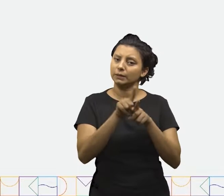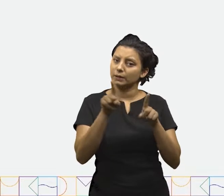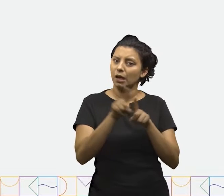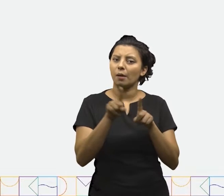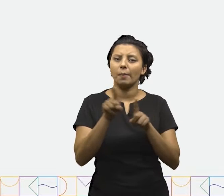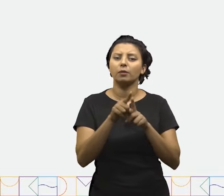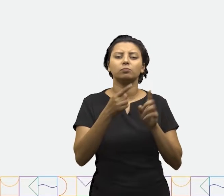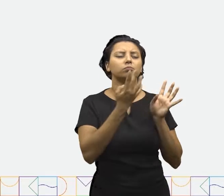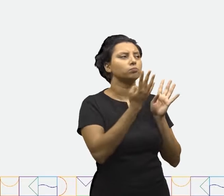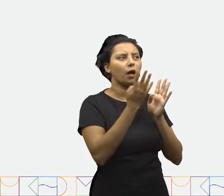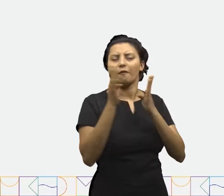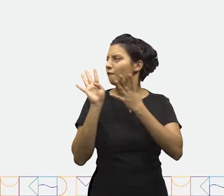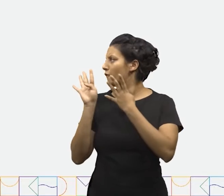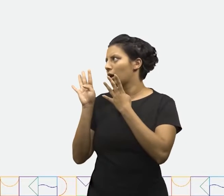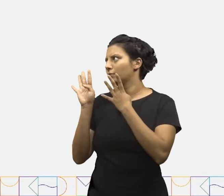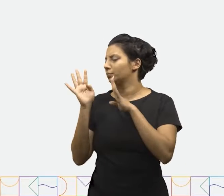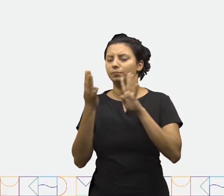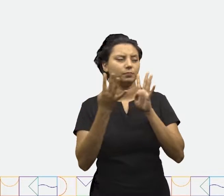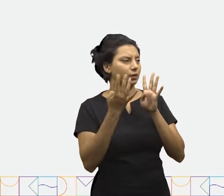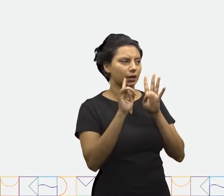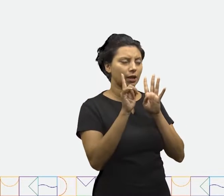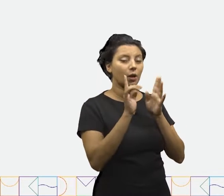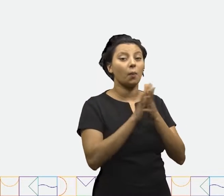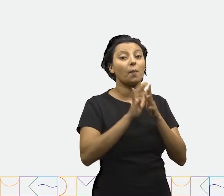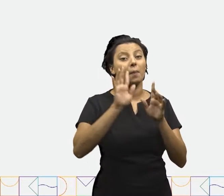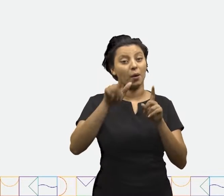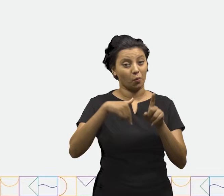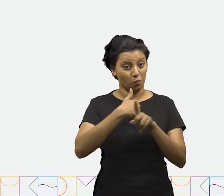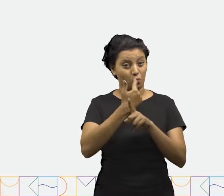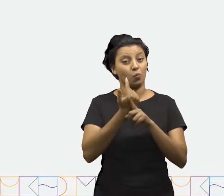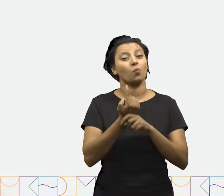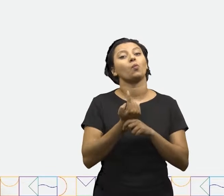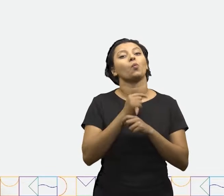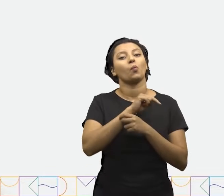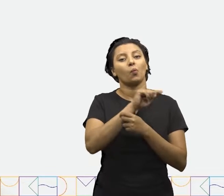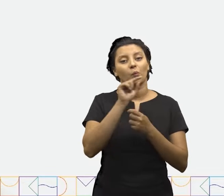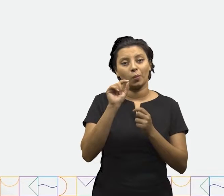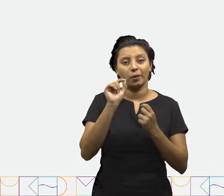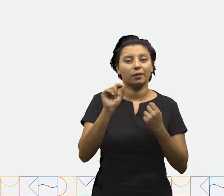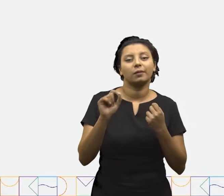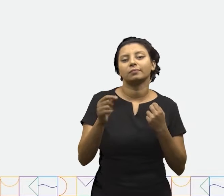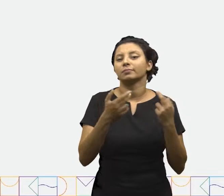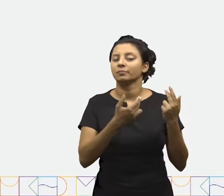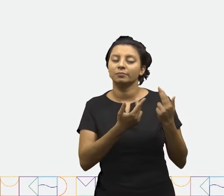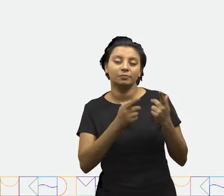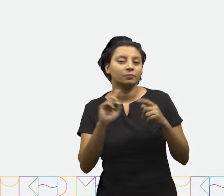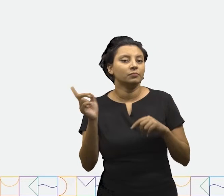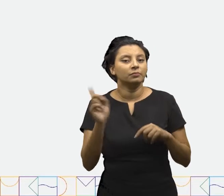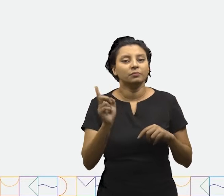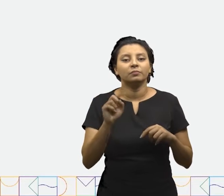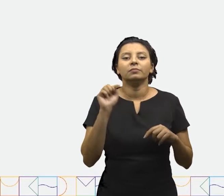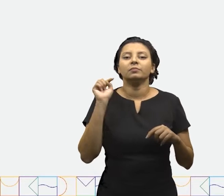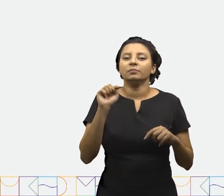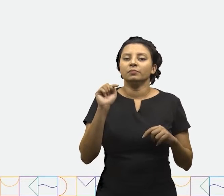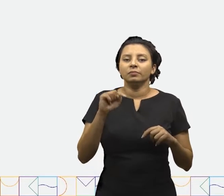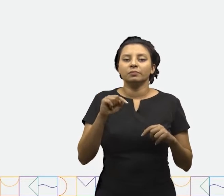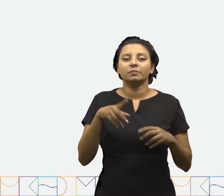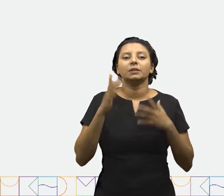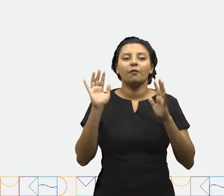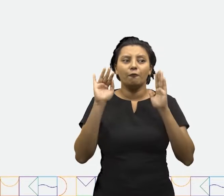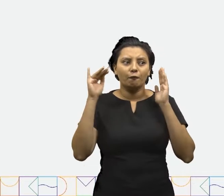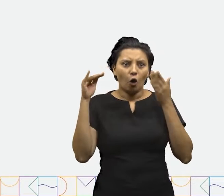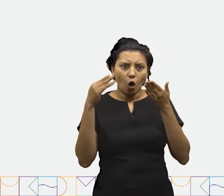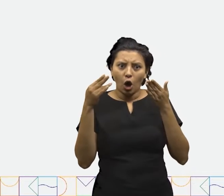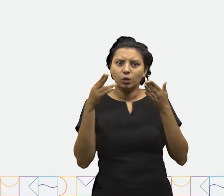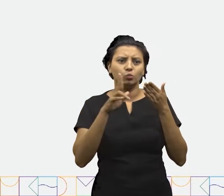que não viravam para trás. Mas o próximo colega não era que nem seus amigos, ele não se